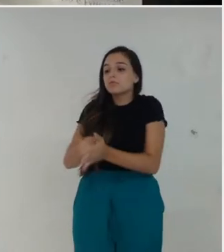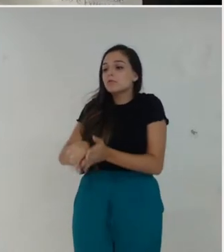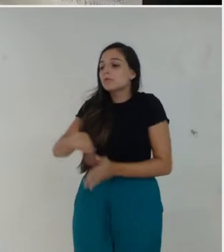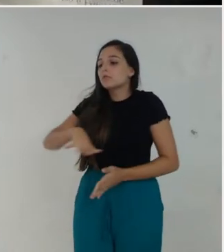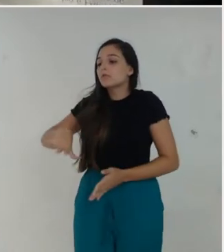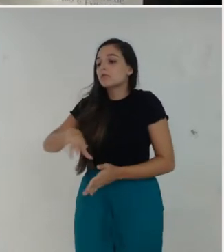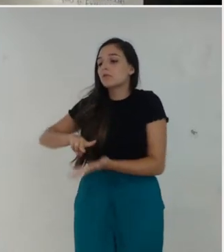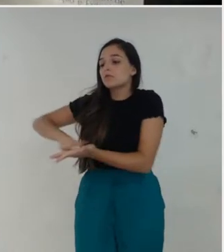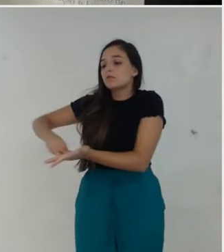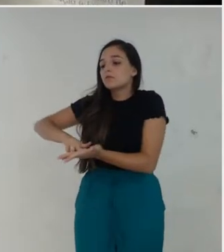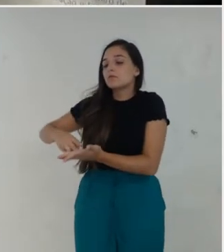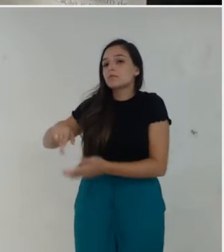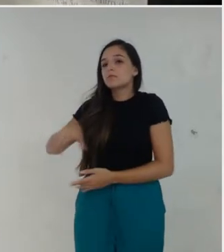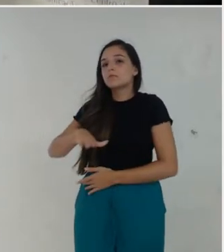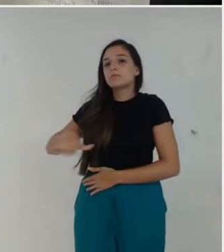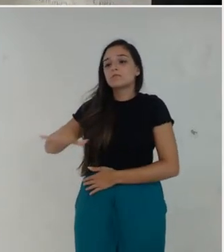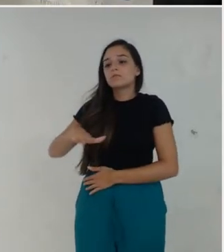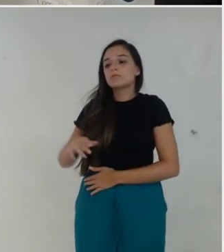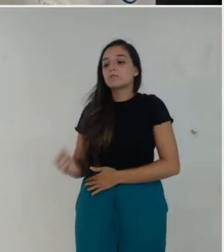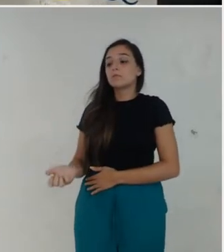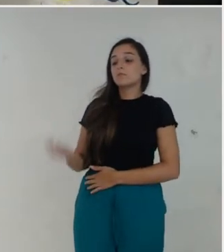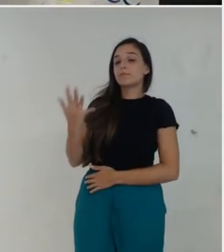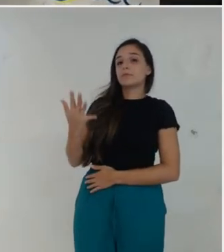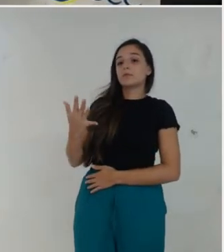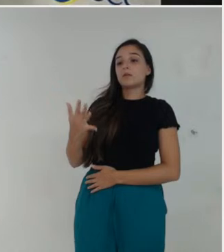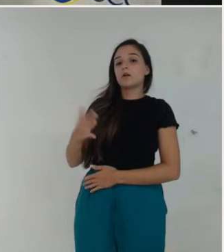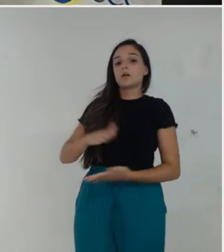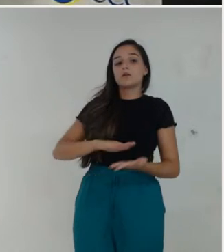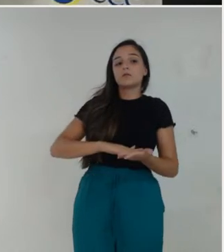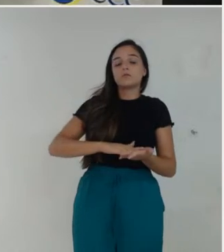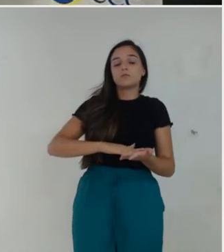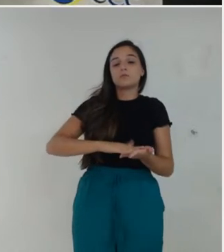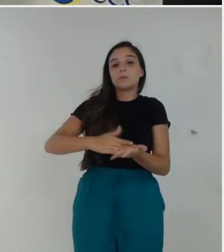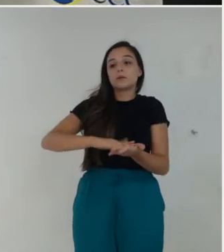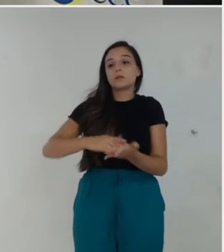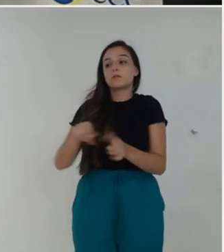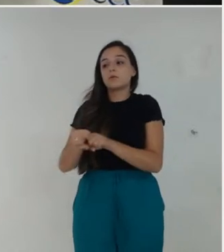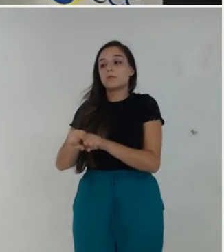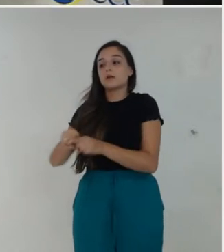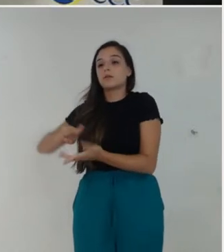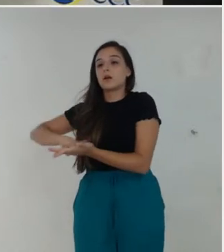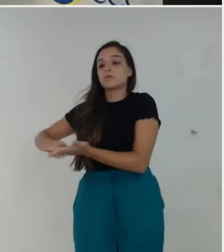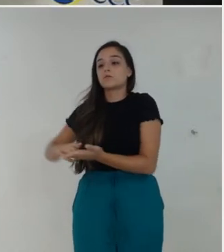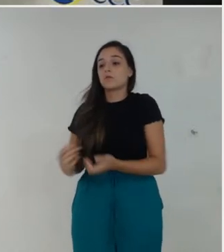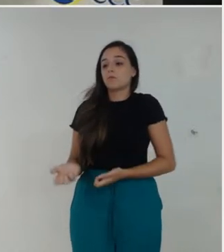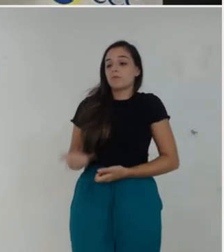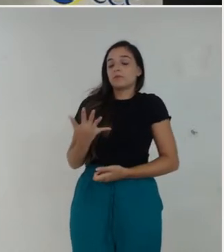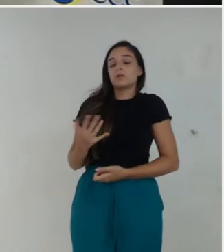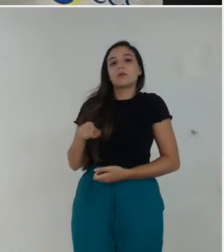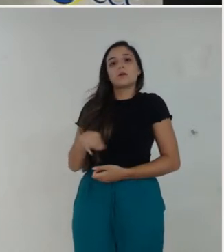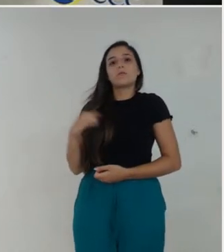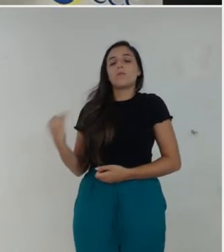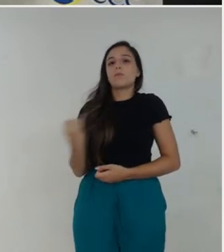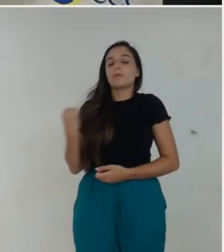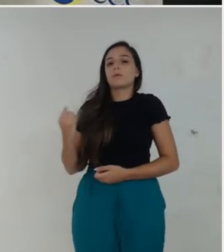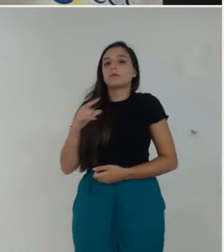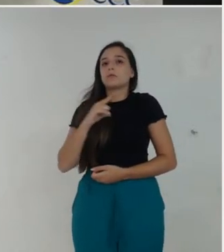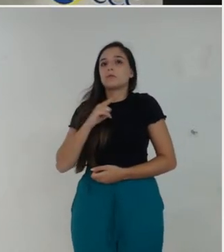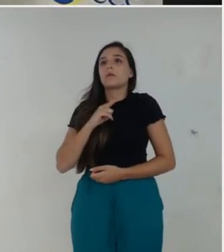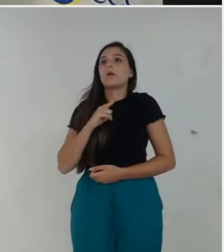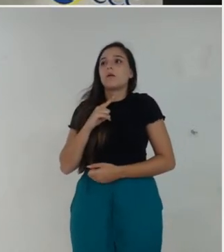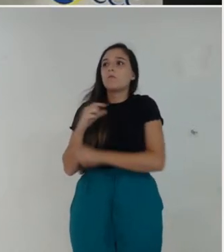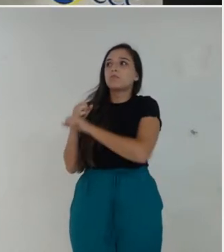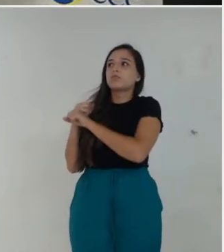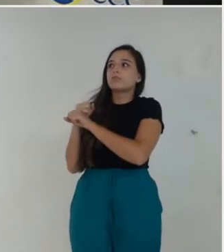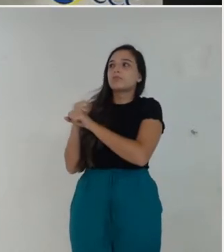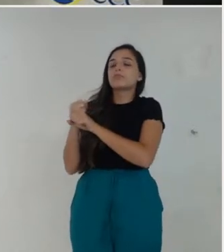dos estudos da tradução e dos estudos da interpretação. É muito importante dizer algo assim. Por muito tempo, e ainda é